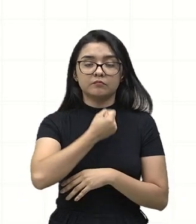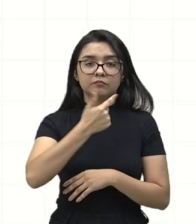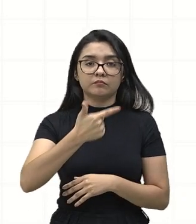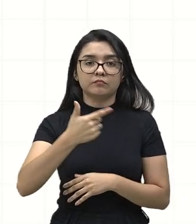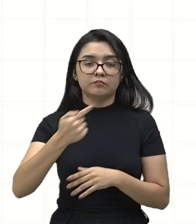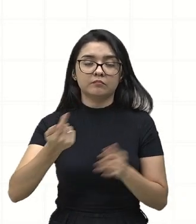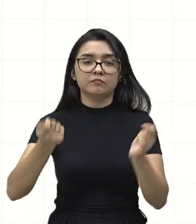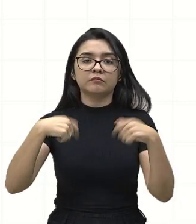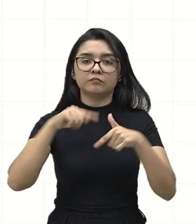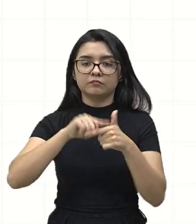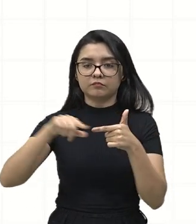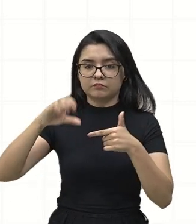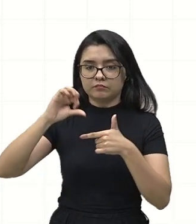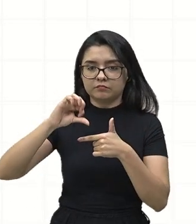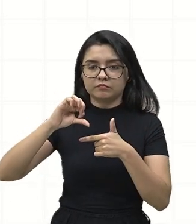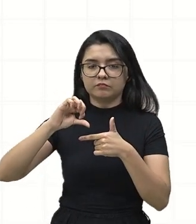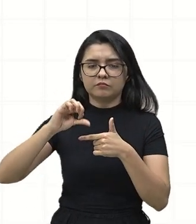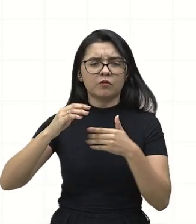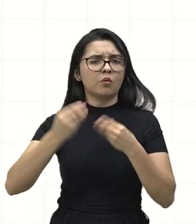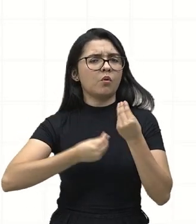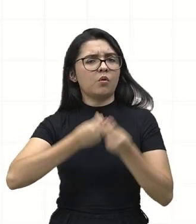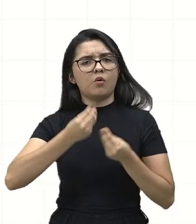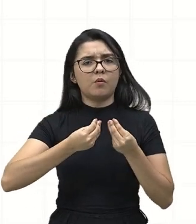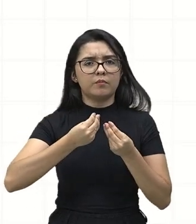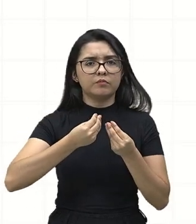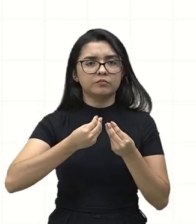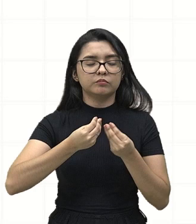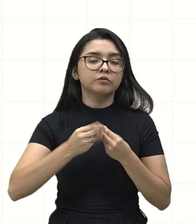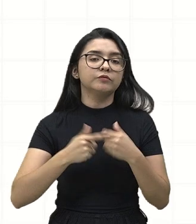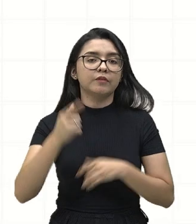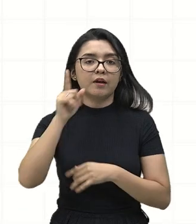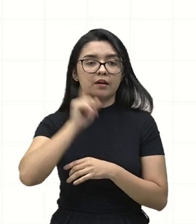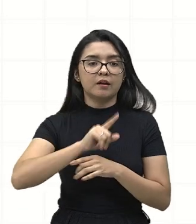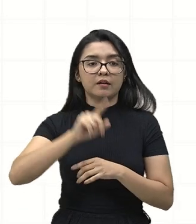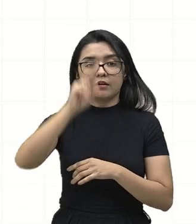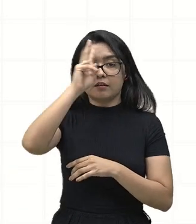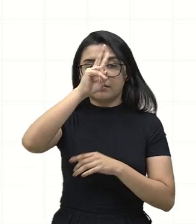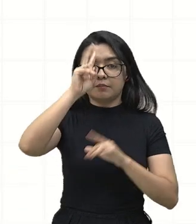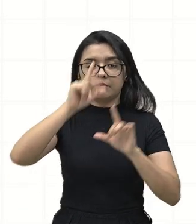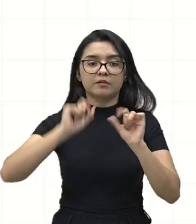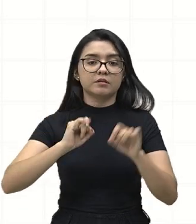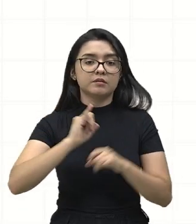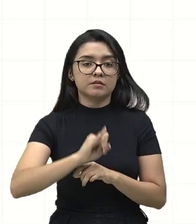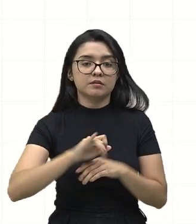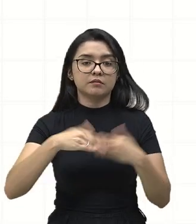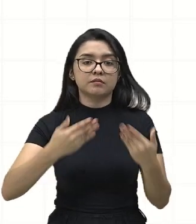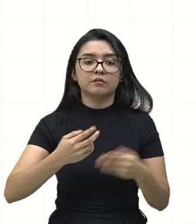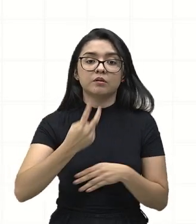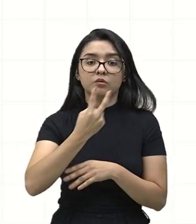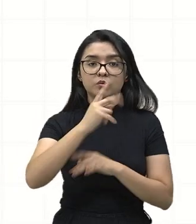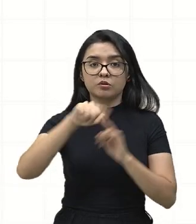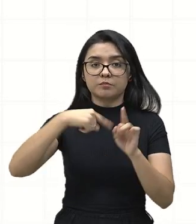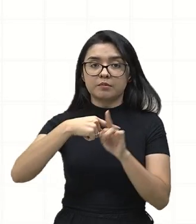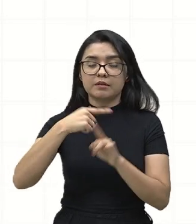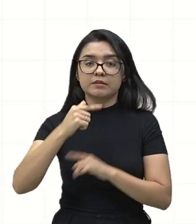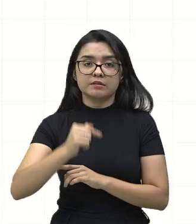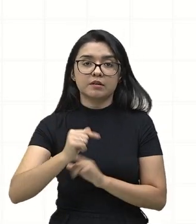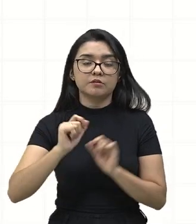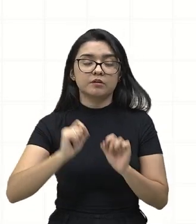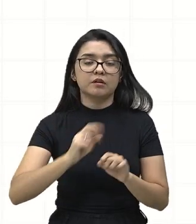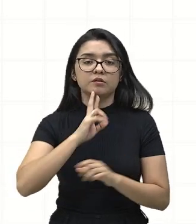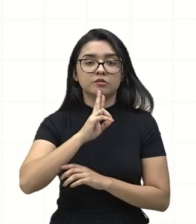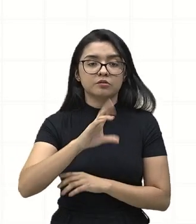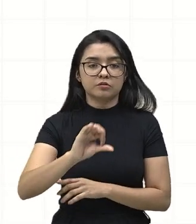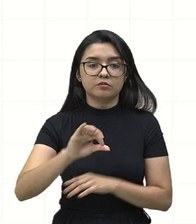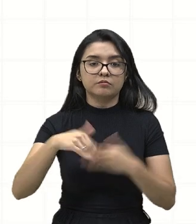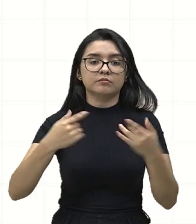divisível por 9. Como é que a gente vai lembrar que o 27 é divisível por 9? 2 mais 7 é 9. Aqui